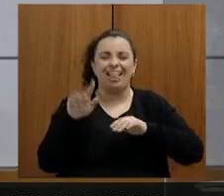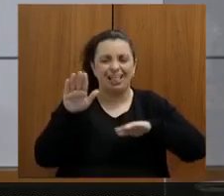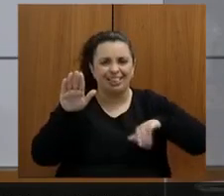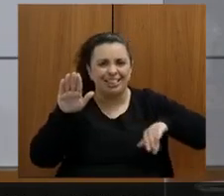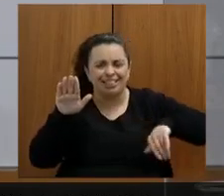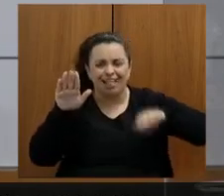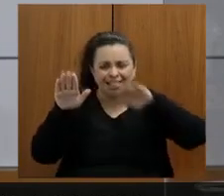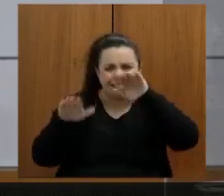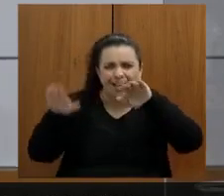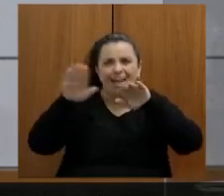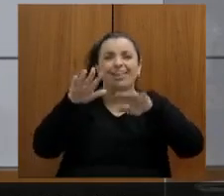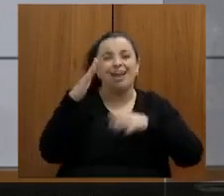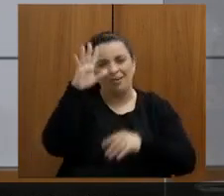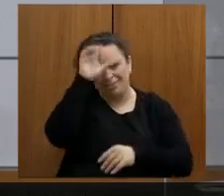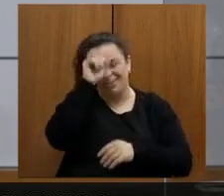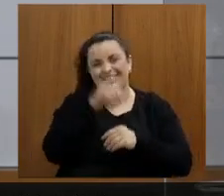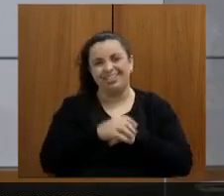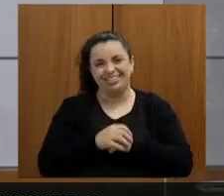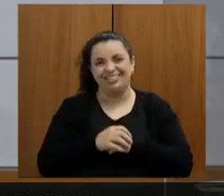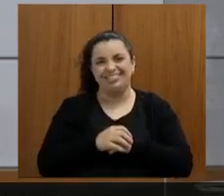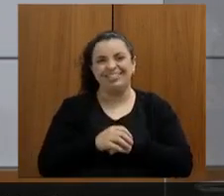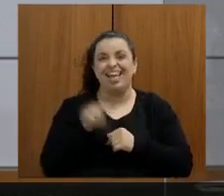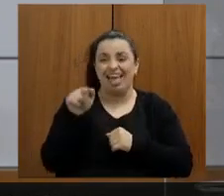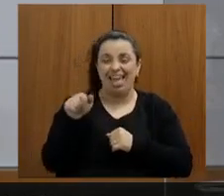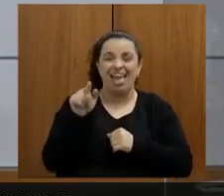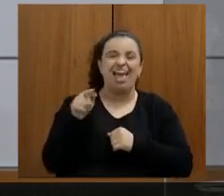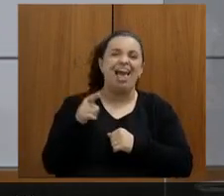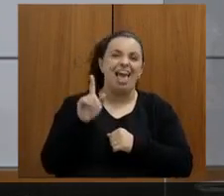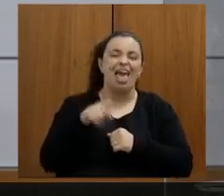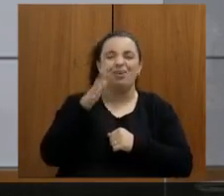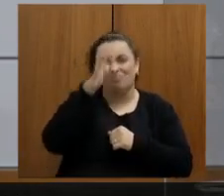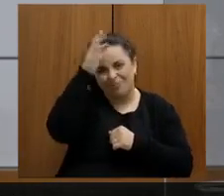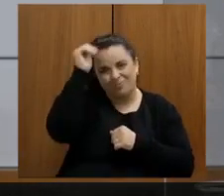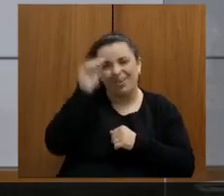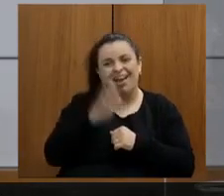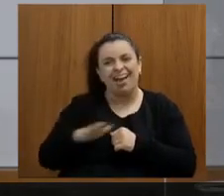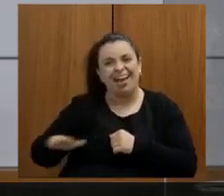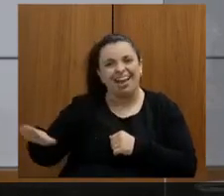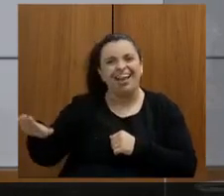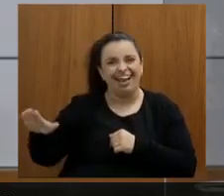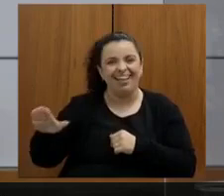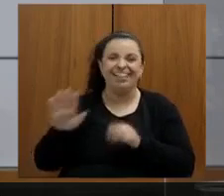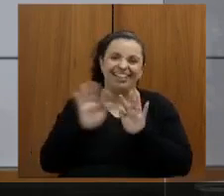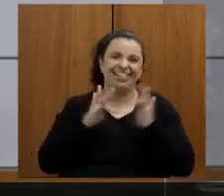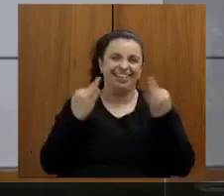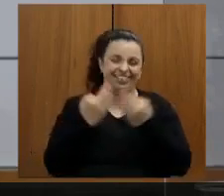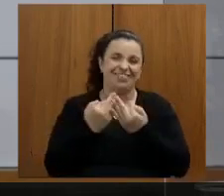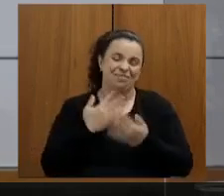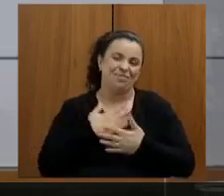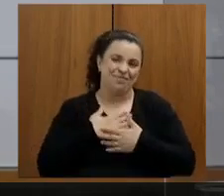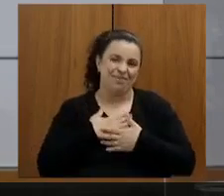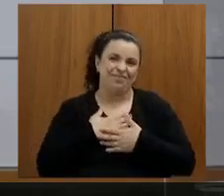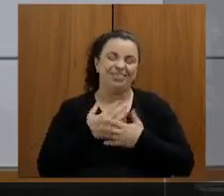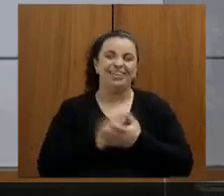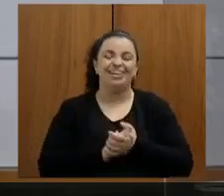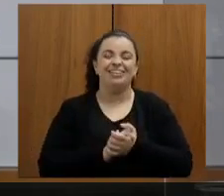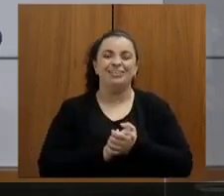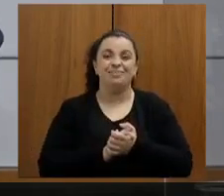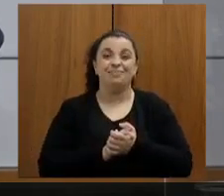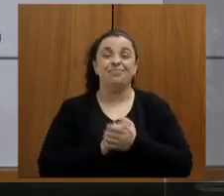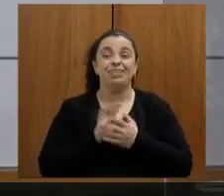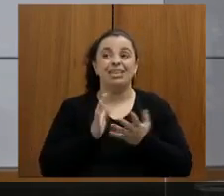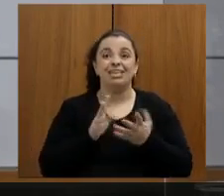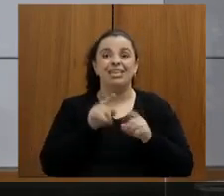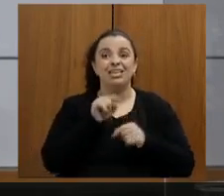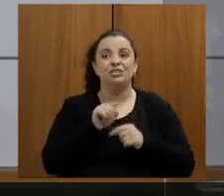nadando a Bia já é a bombeirinha lá de casa da nossa família eu creio que isso eu